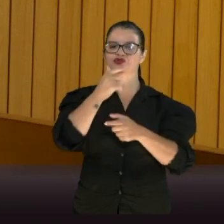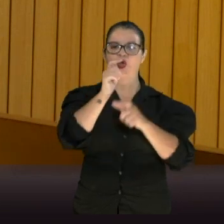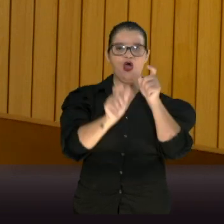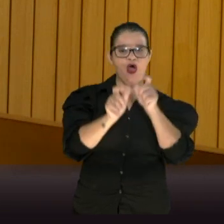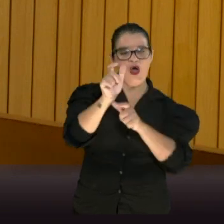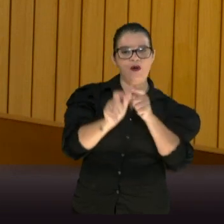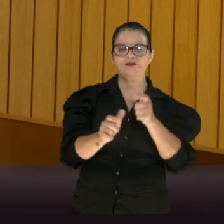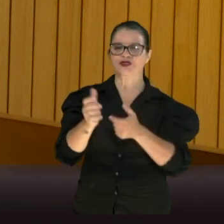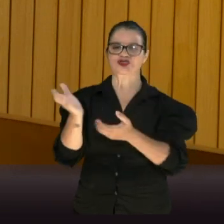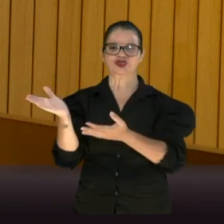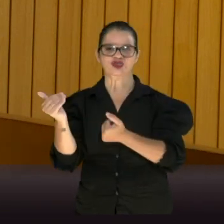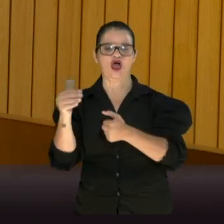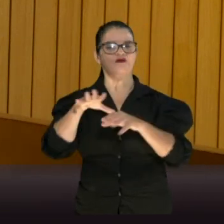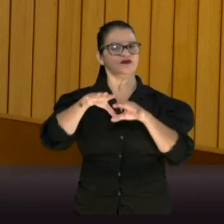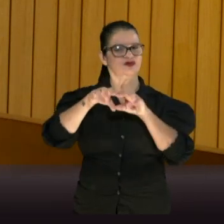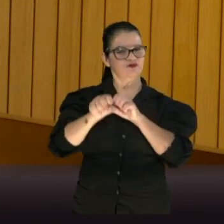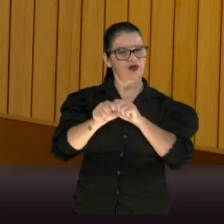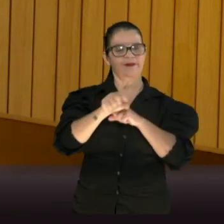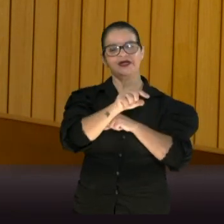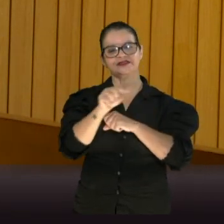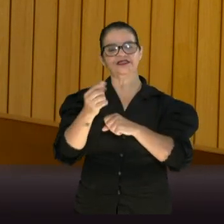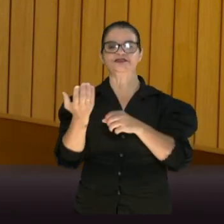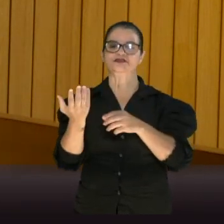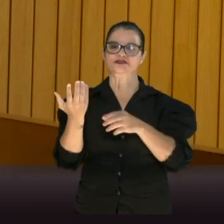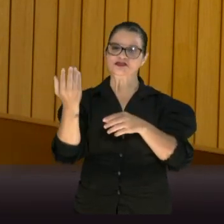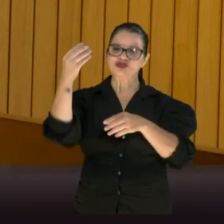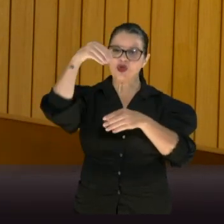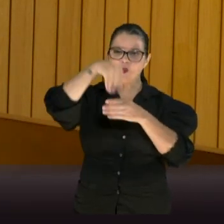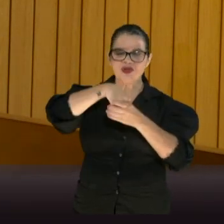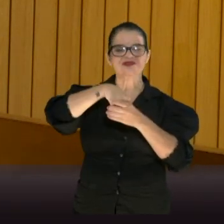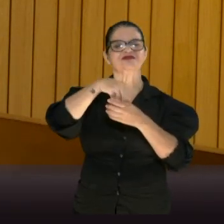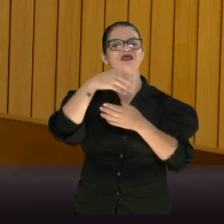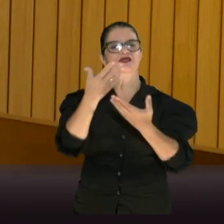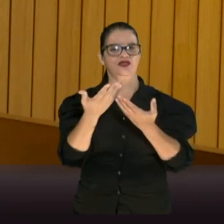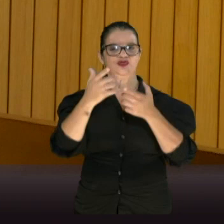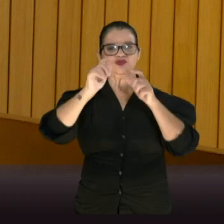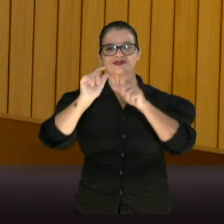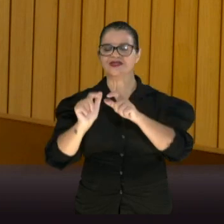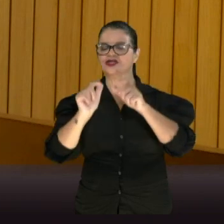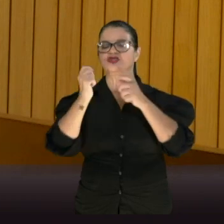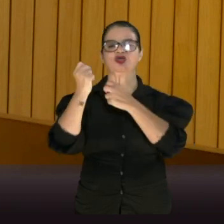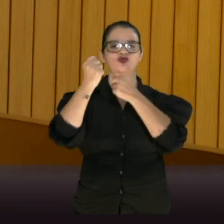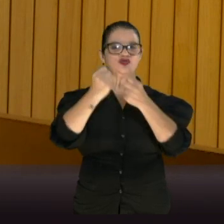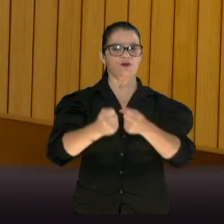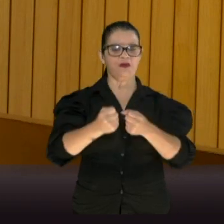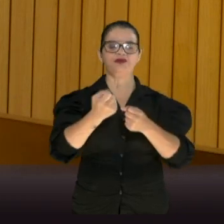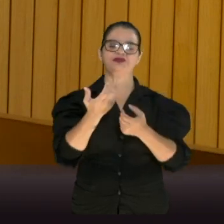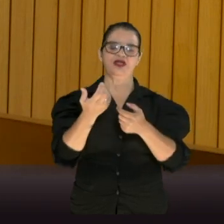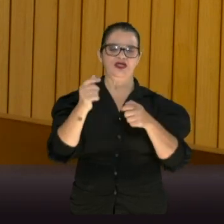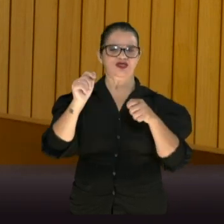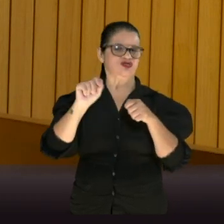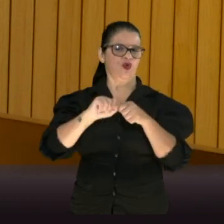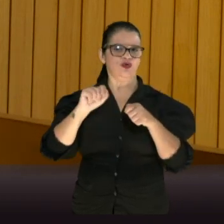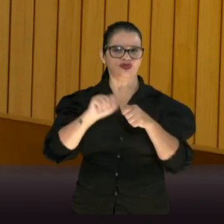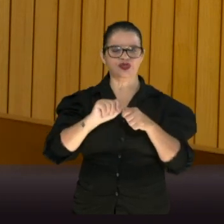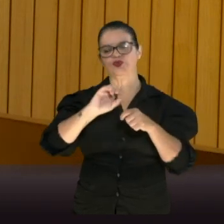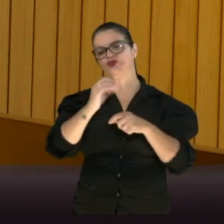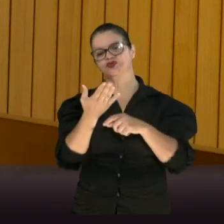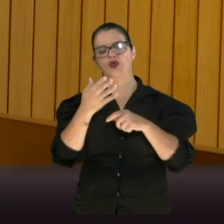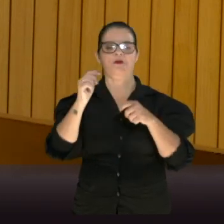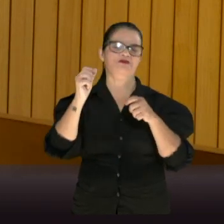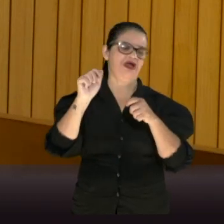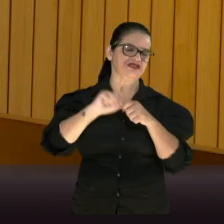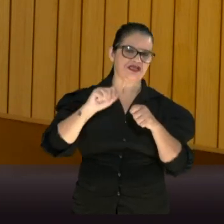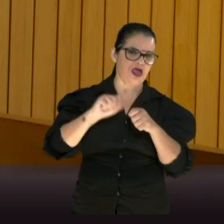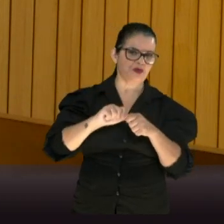esses jovens formados, eles estão inseridos, seja nos poderes constituídos, né, seja no poder executivo,